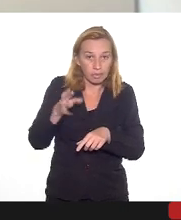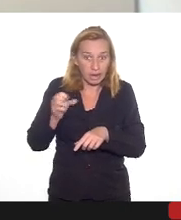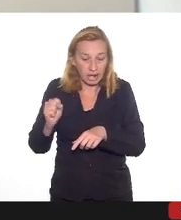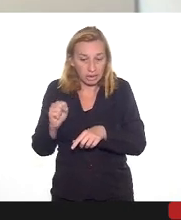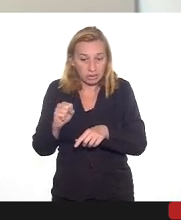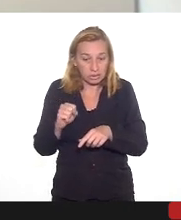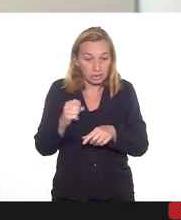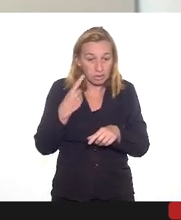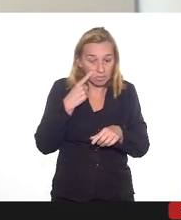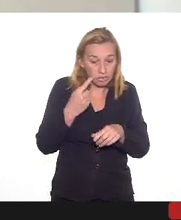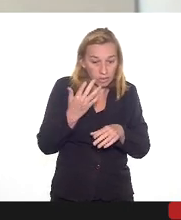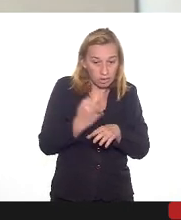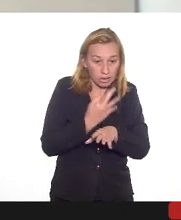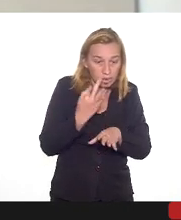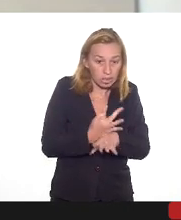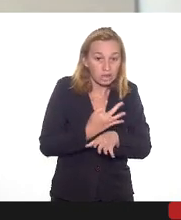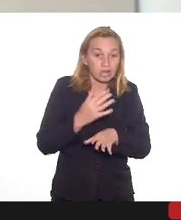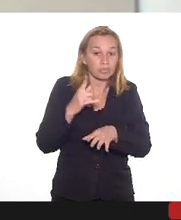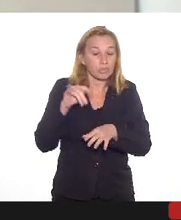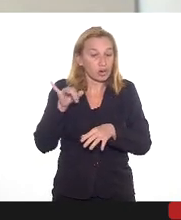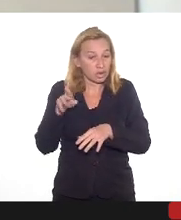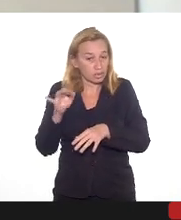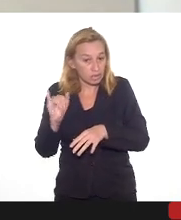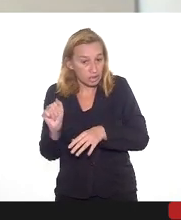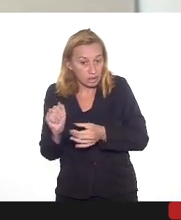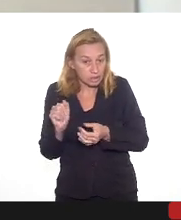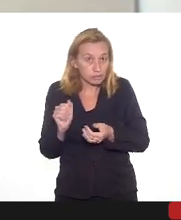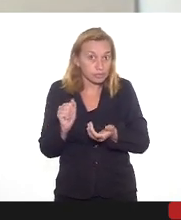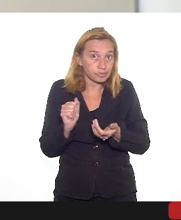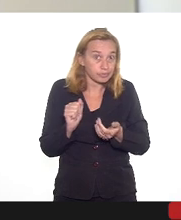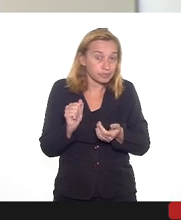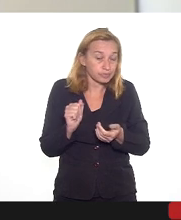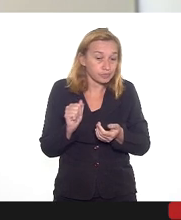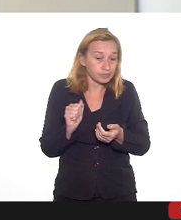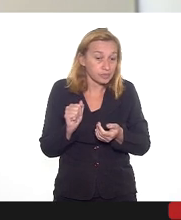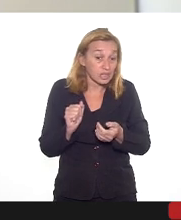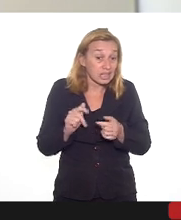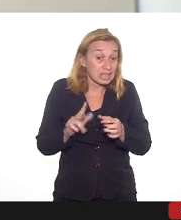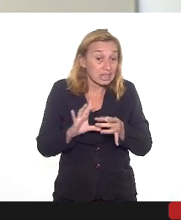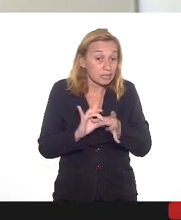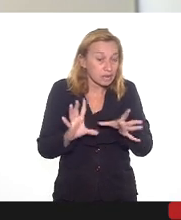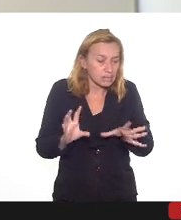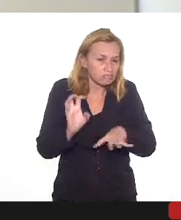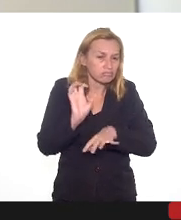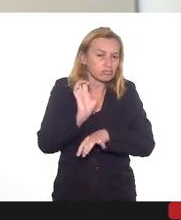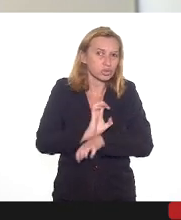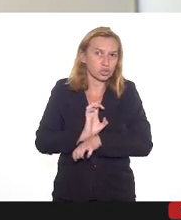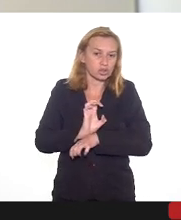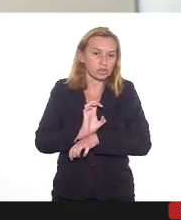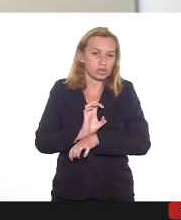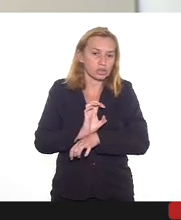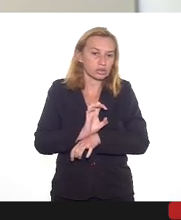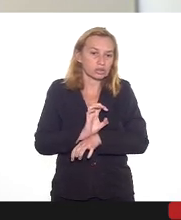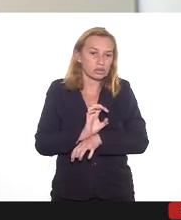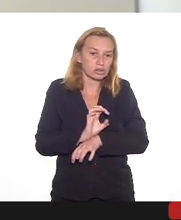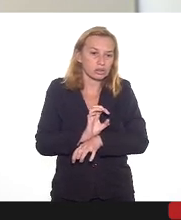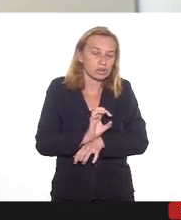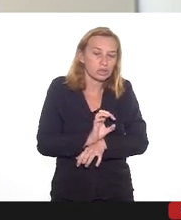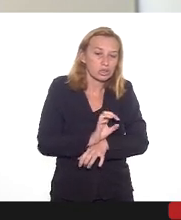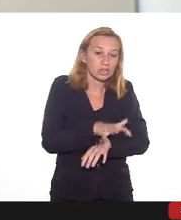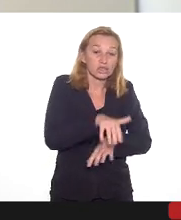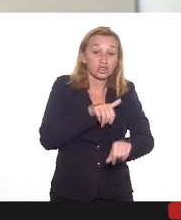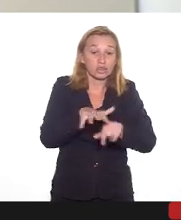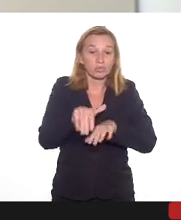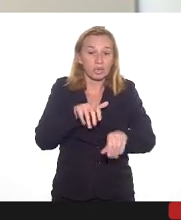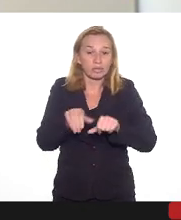com uma resistência da Procuradoria, inclusive em permitir que o Estado realizasse convocações